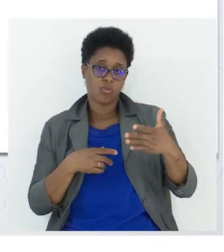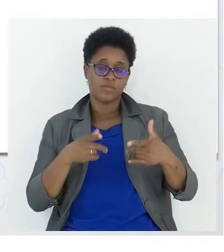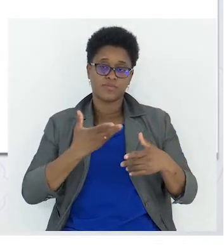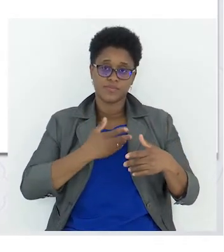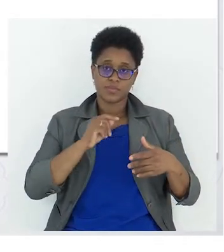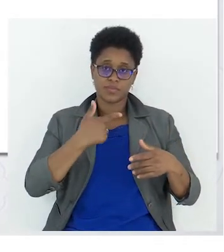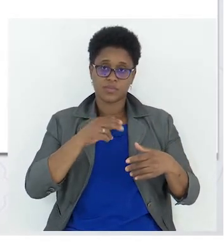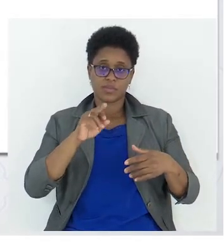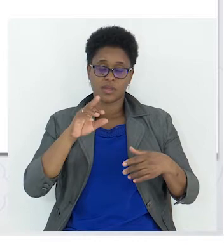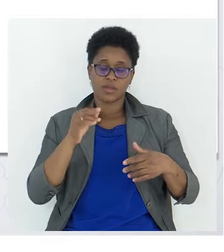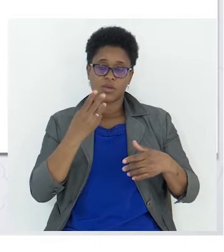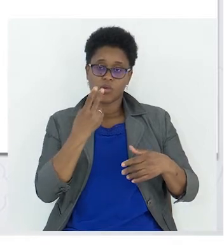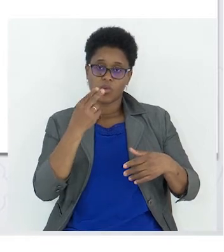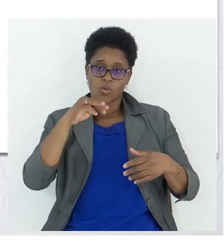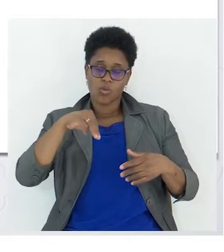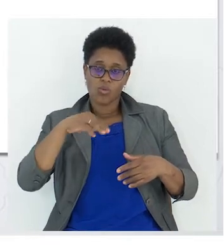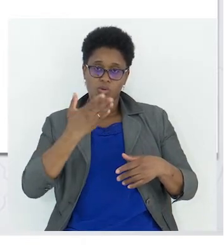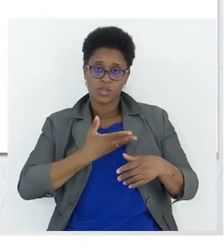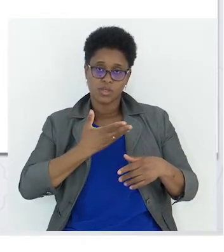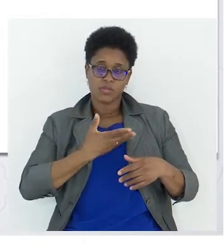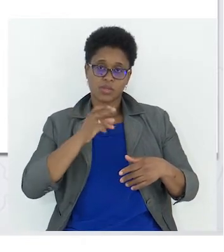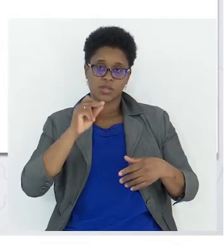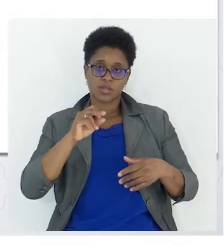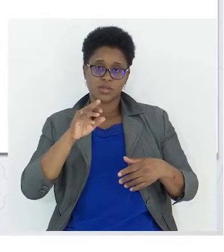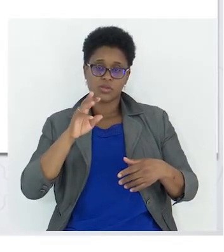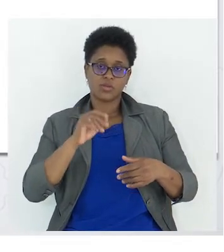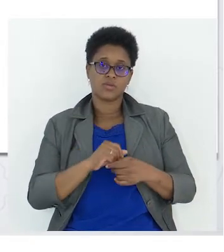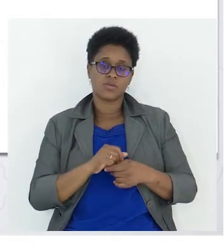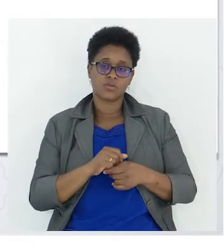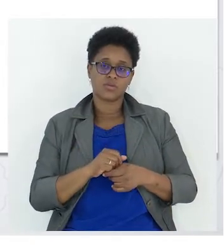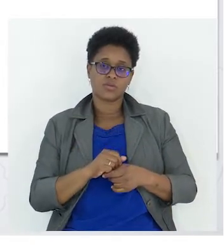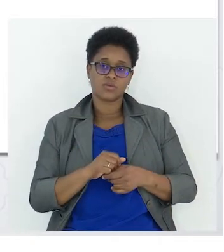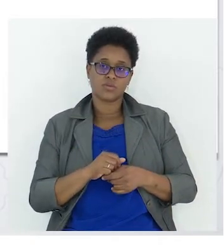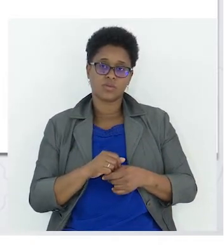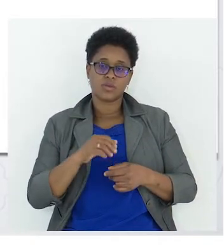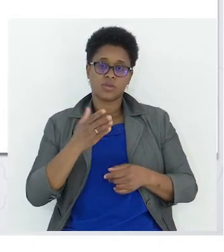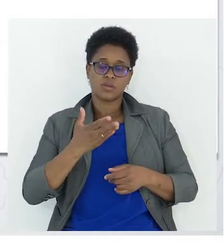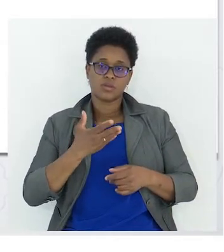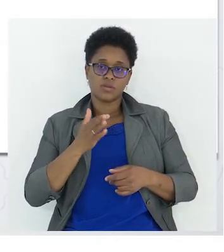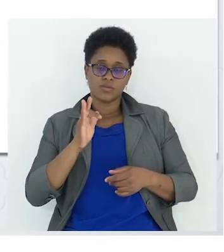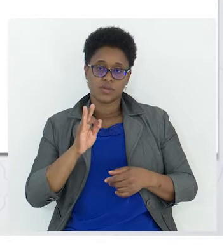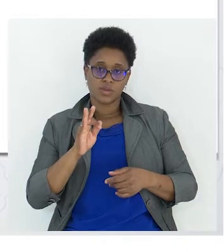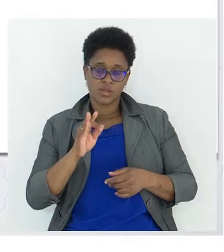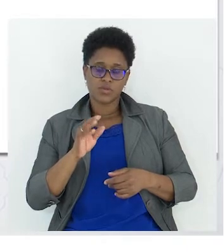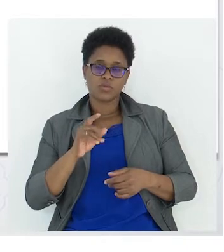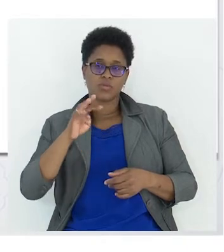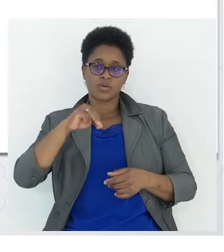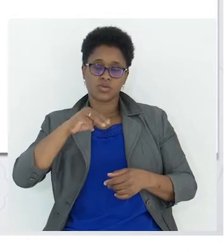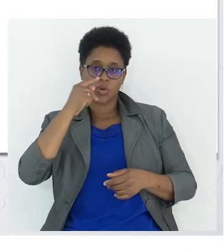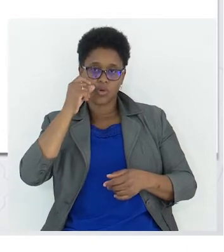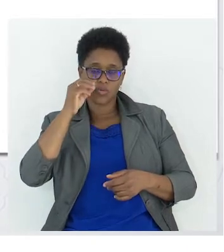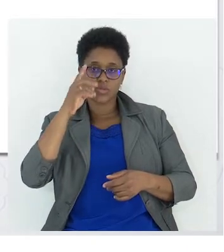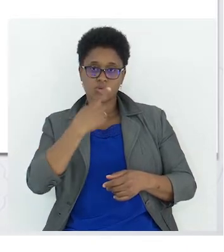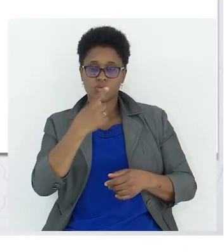Determinante artigo indefinido masculino do singular. E tu podes ir fazendo também logo o treino